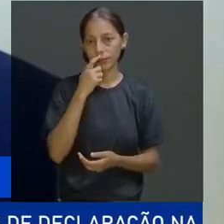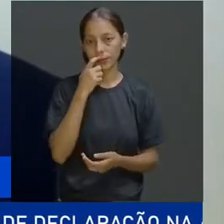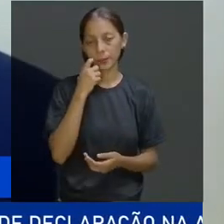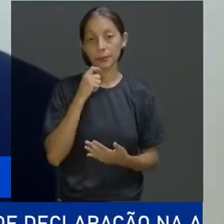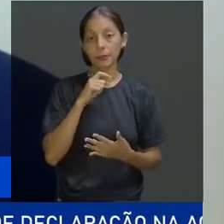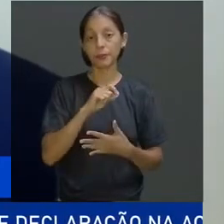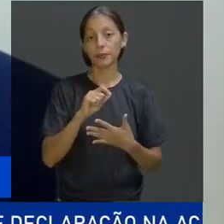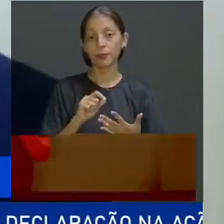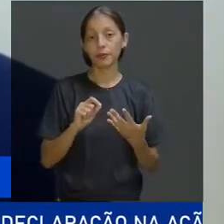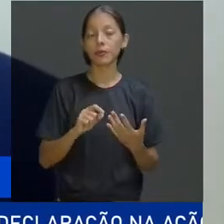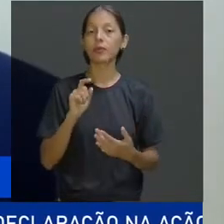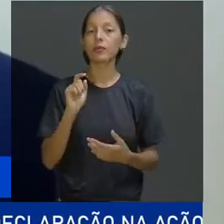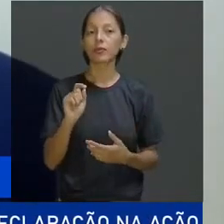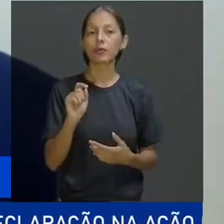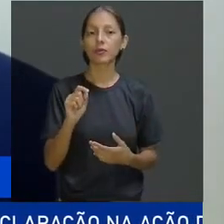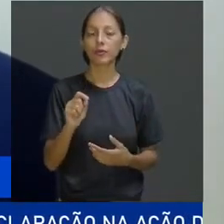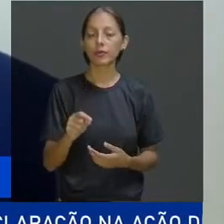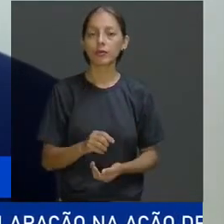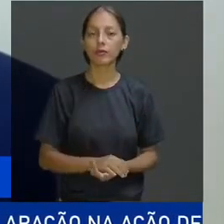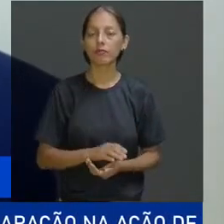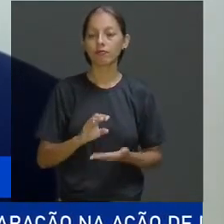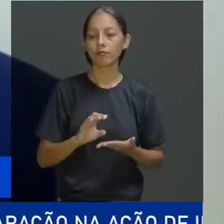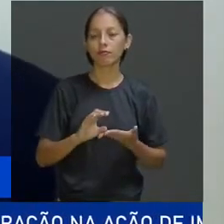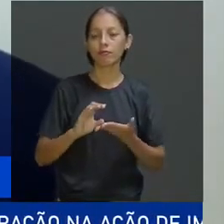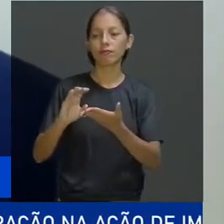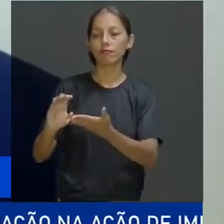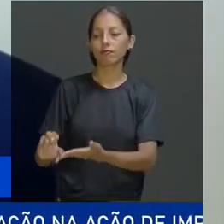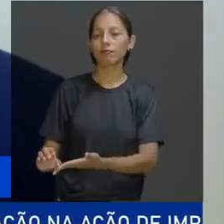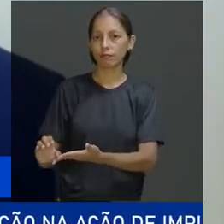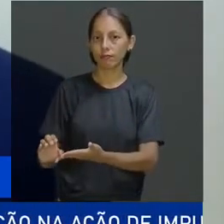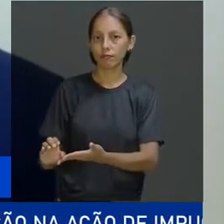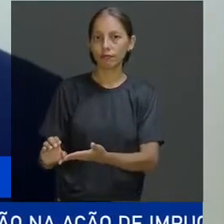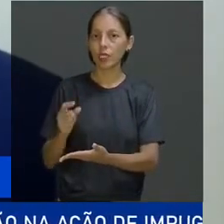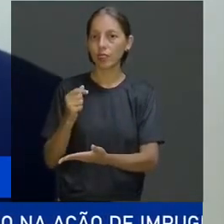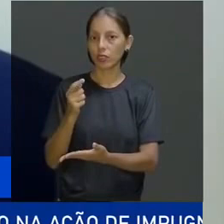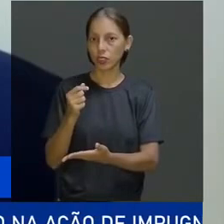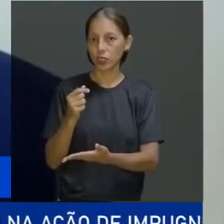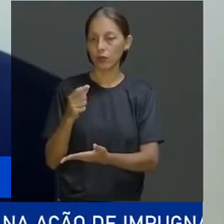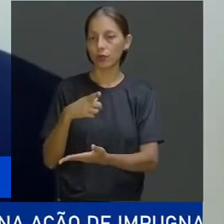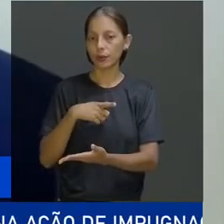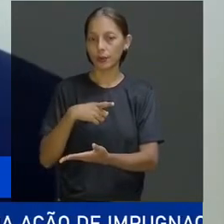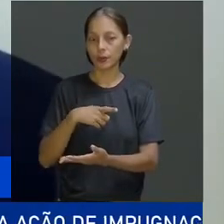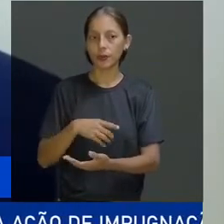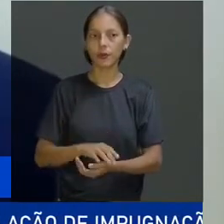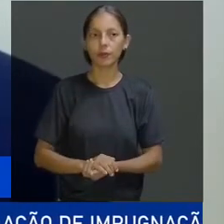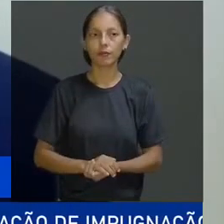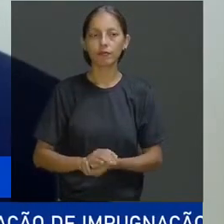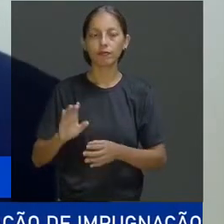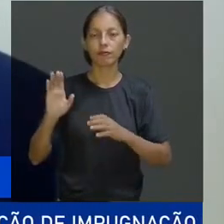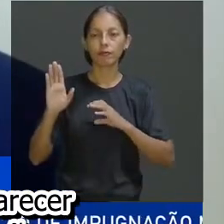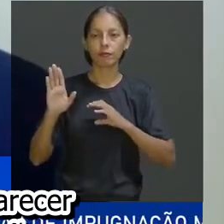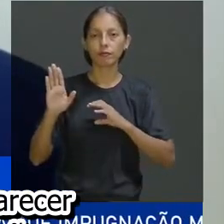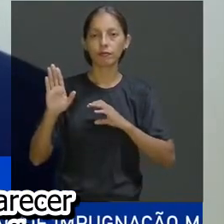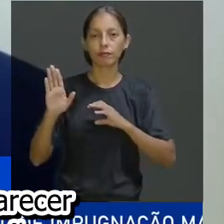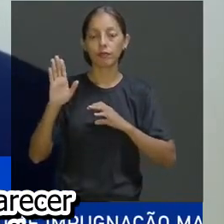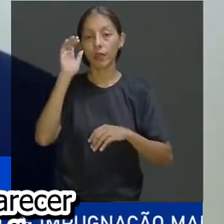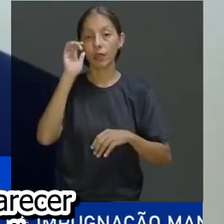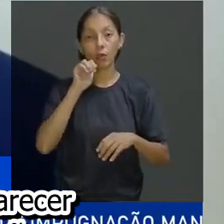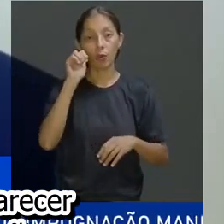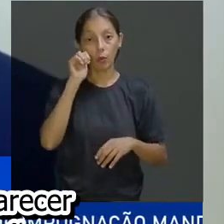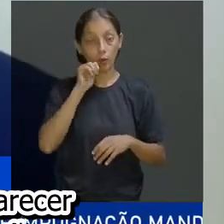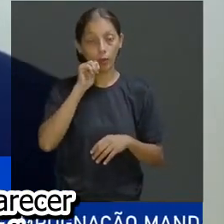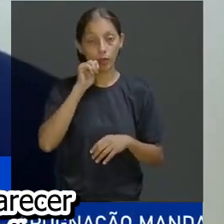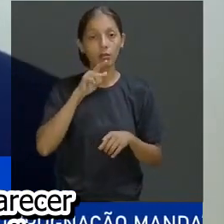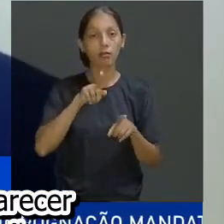inobservância de repasse do percentual mínimo dos recursos públicos eleitorais para as candidaturas femininas e negras. Foco no procurador